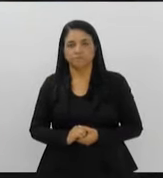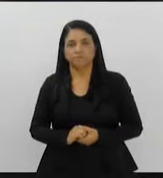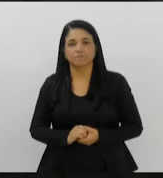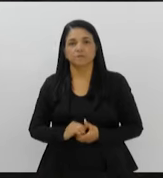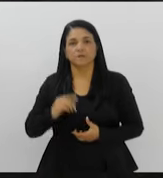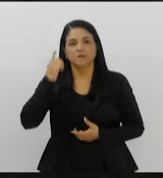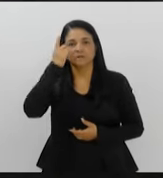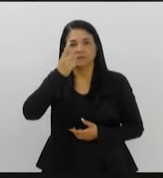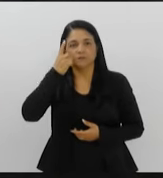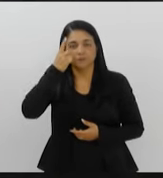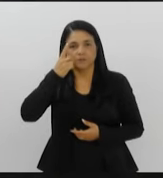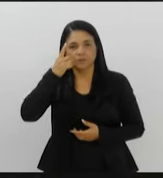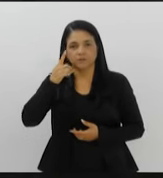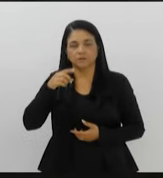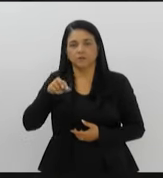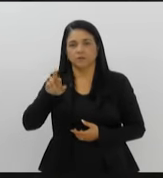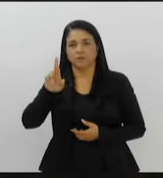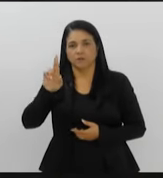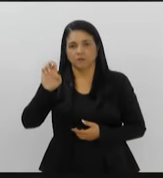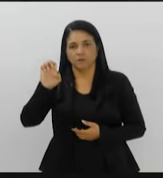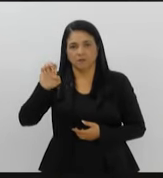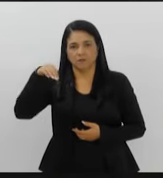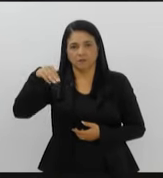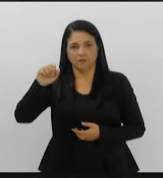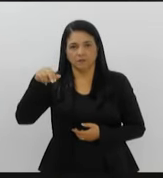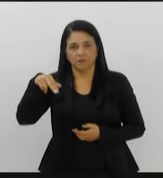Nosso nobre deputado Renan Jordi.